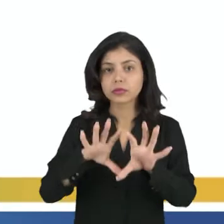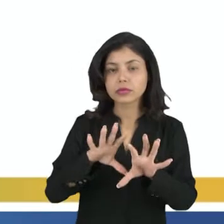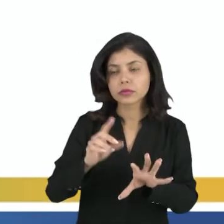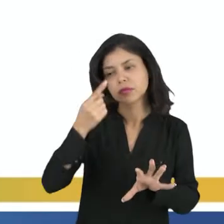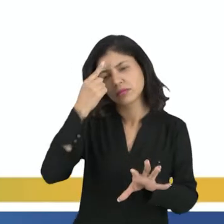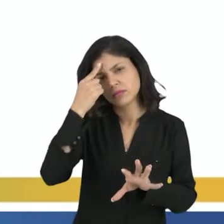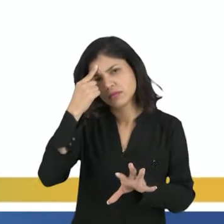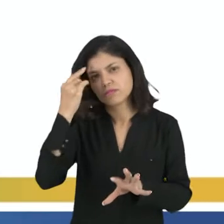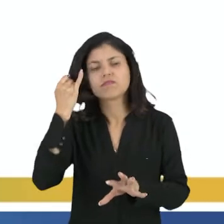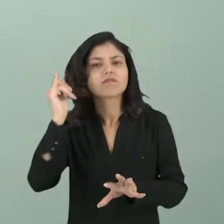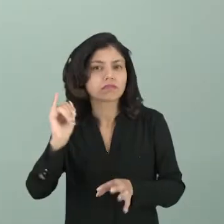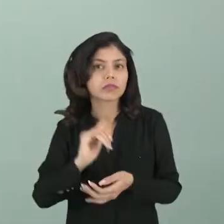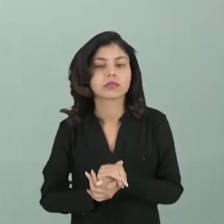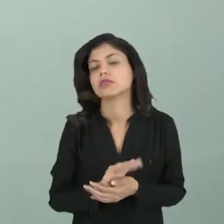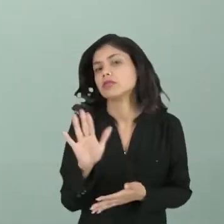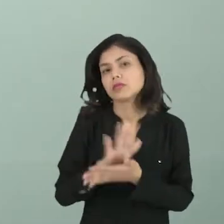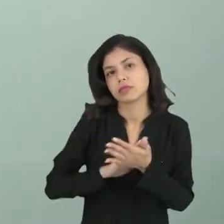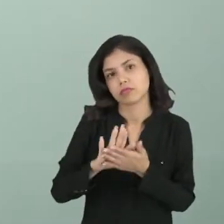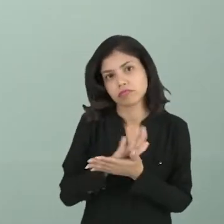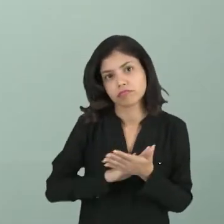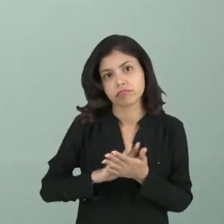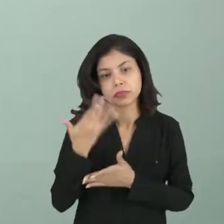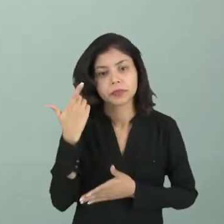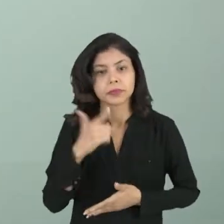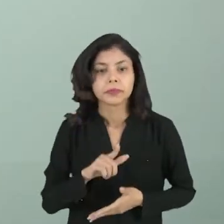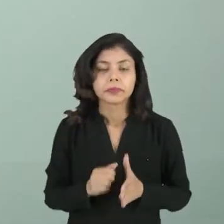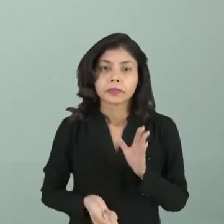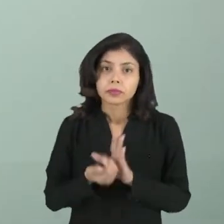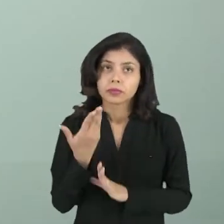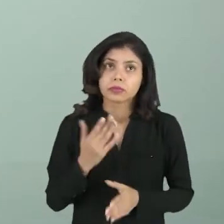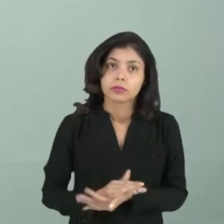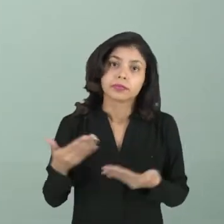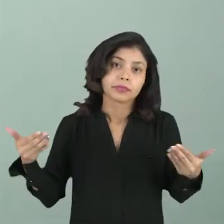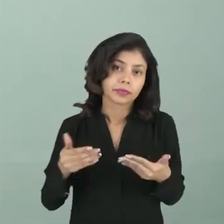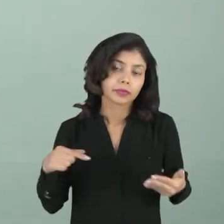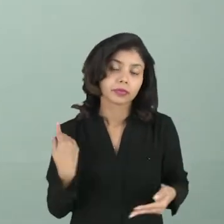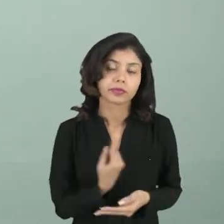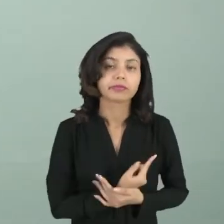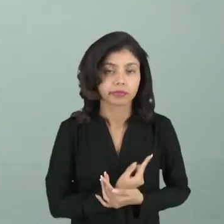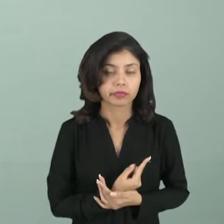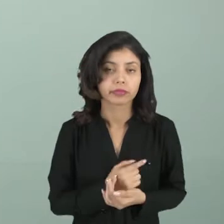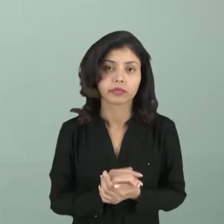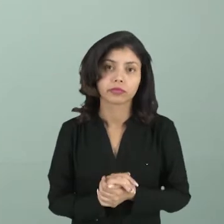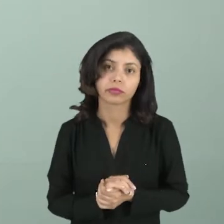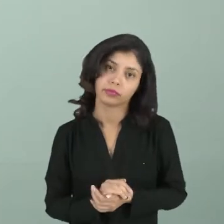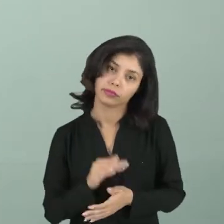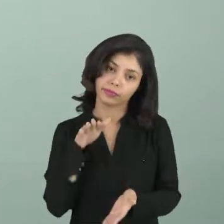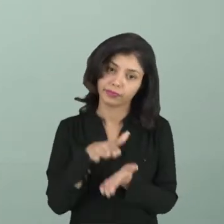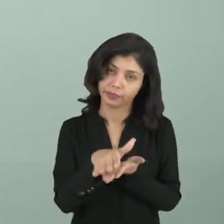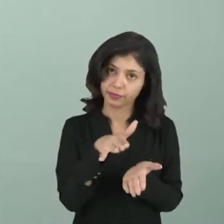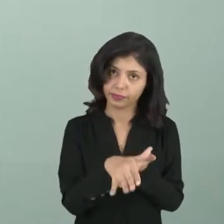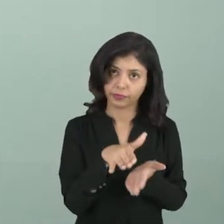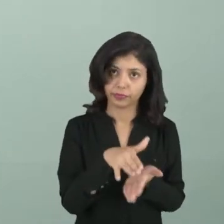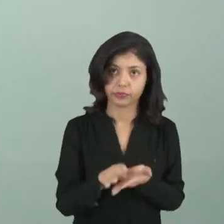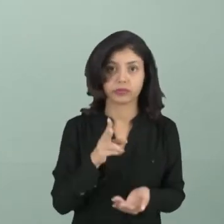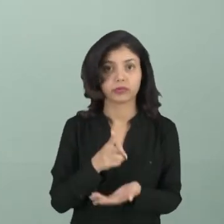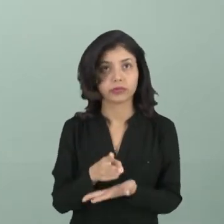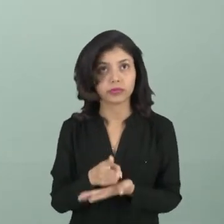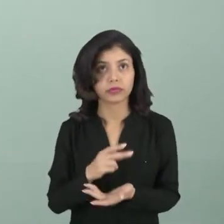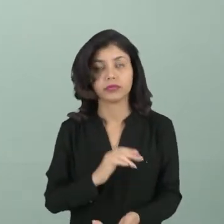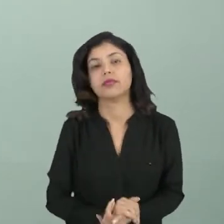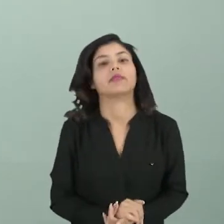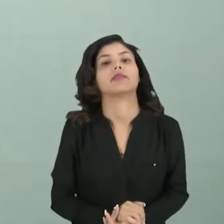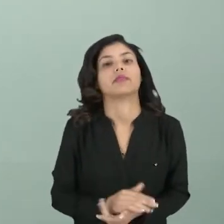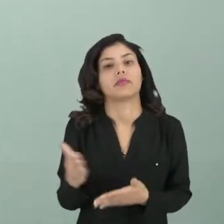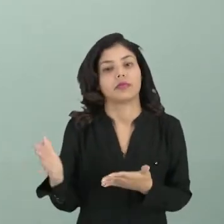aquela ideia que as pessoas dizem que nada a gente consegue criar hoje em dia, né? Tudo a gente faz o quê? Uma cópia. Porque geralmente quando eu vou